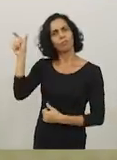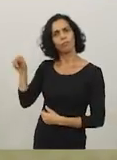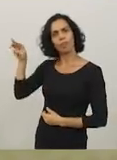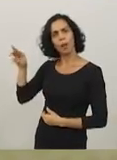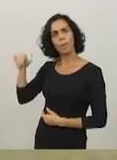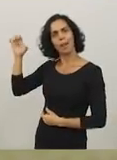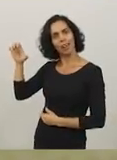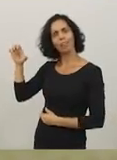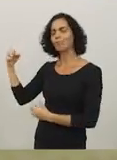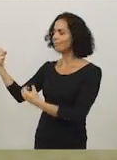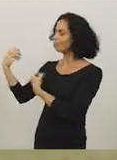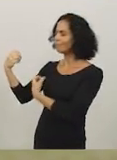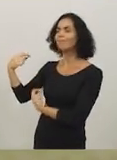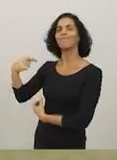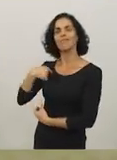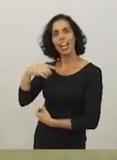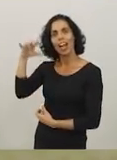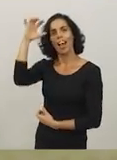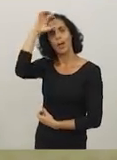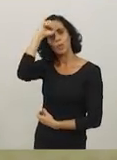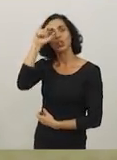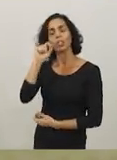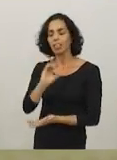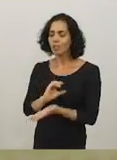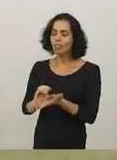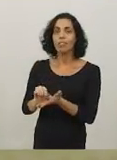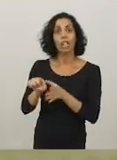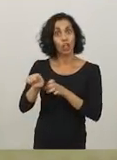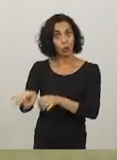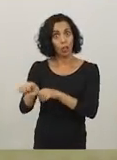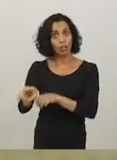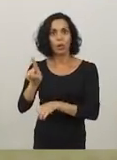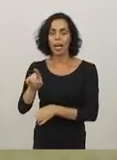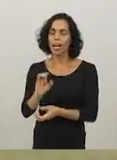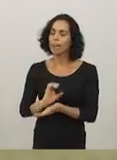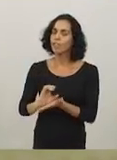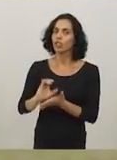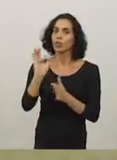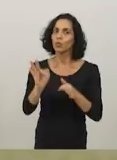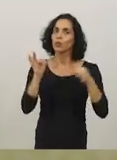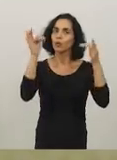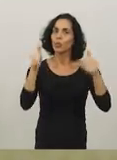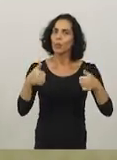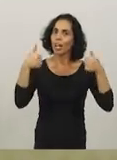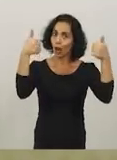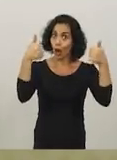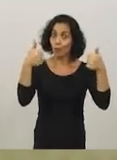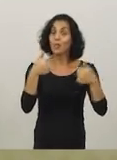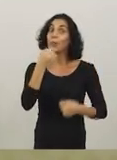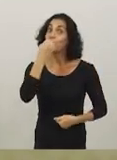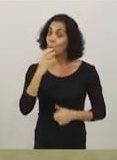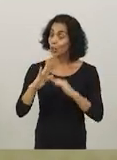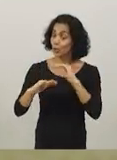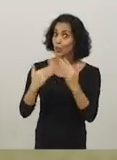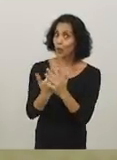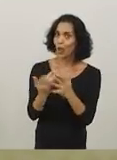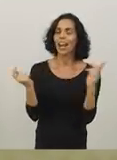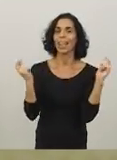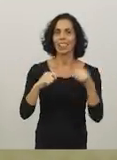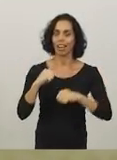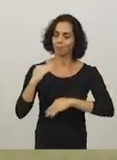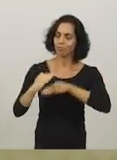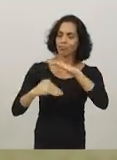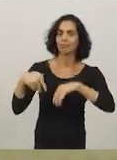orgulho de ser filho de mãe professora. Foi com ela que aprendi que investir em educação é investir no futuro. Só com boas